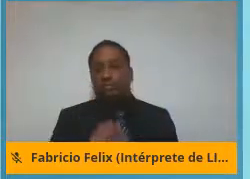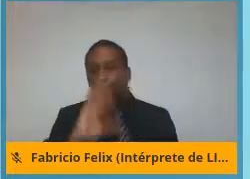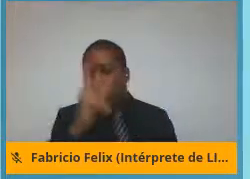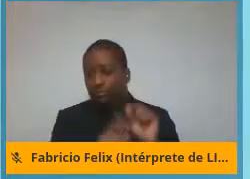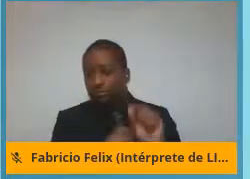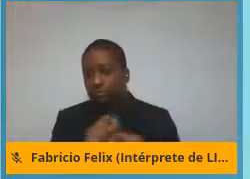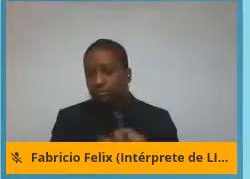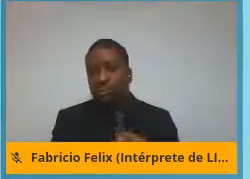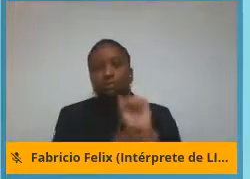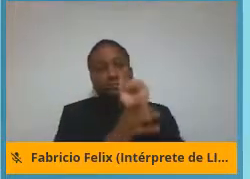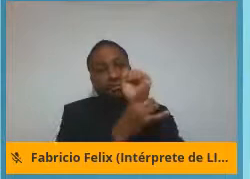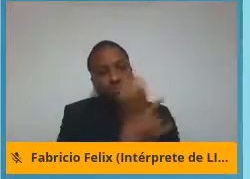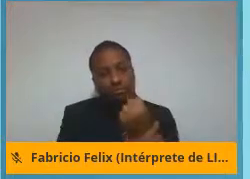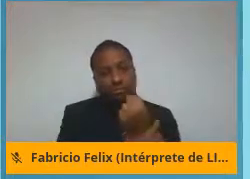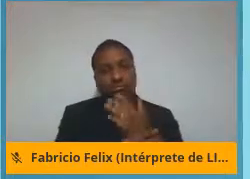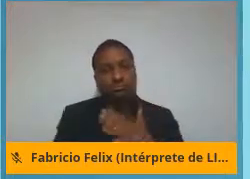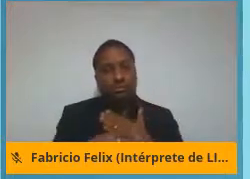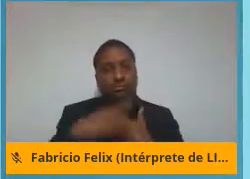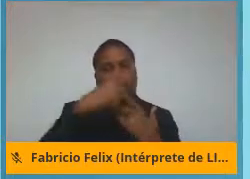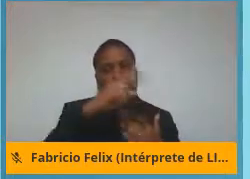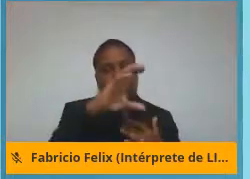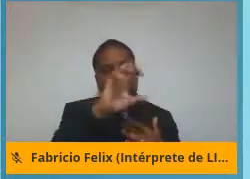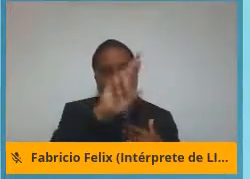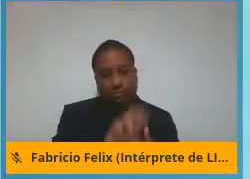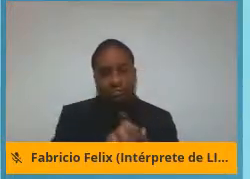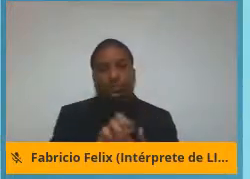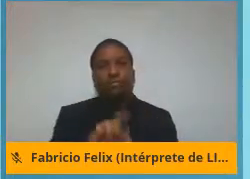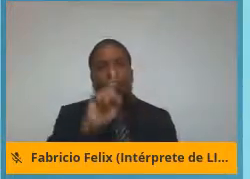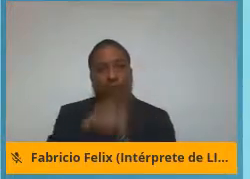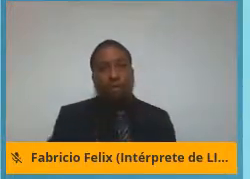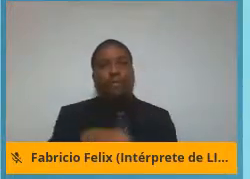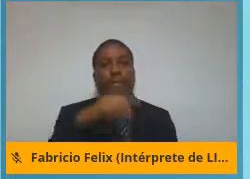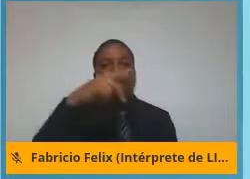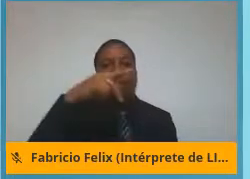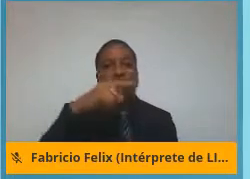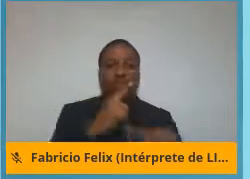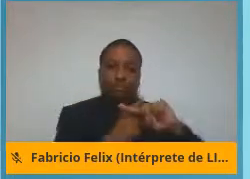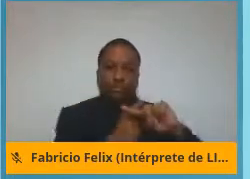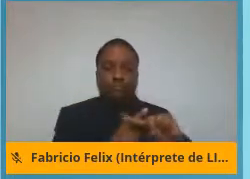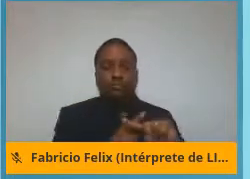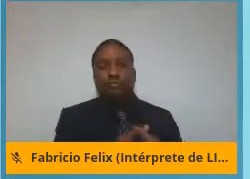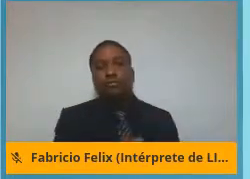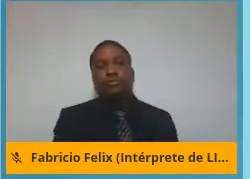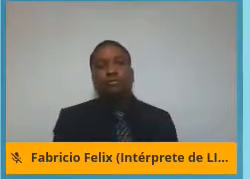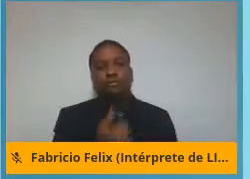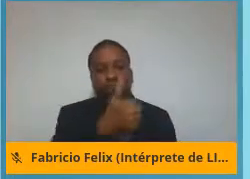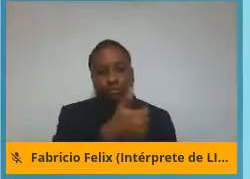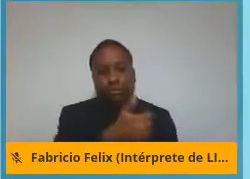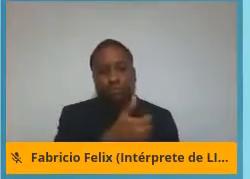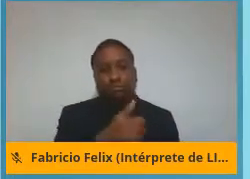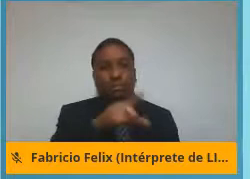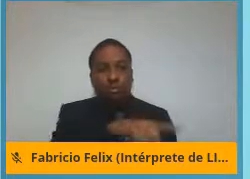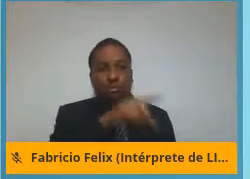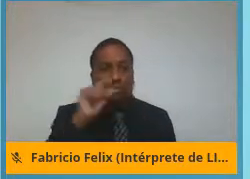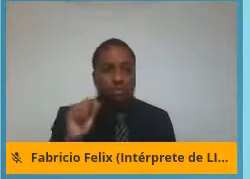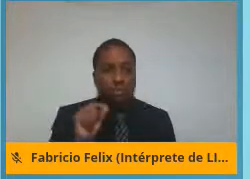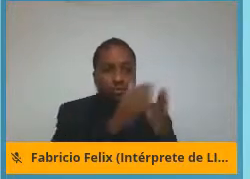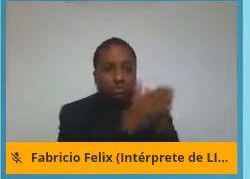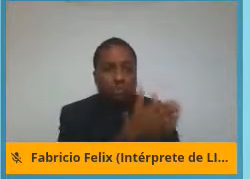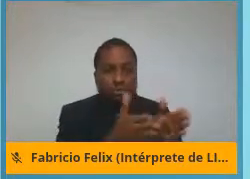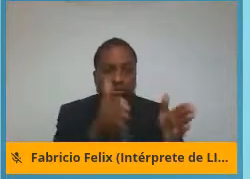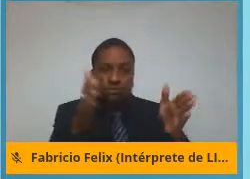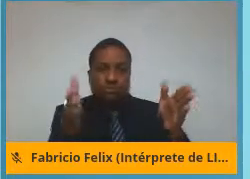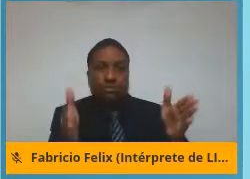garantia de que a minha PCR vai dar positiva, quando a pessoa realmente tem, é que eu escolha esse período aqui, ó,